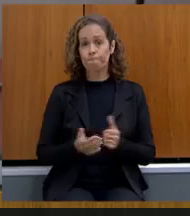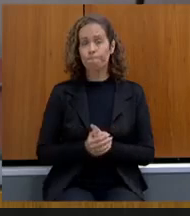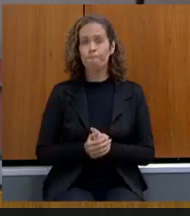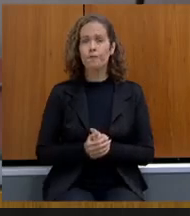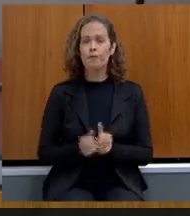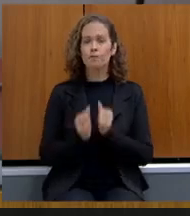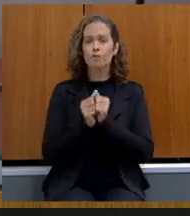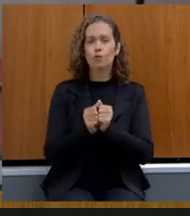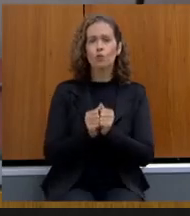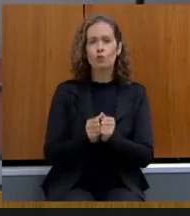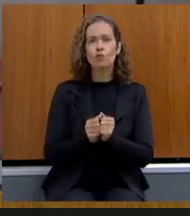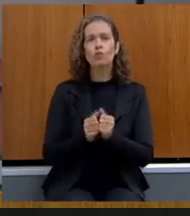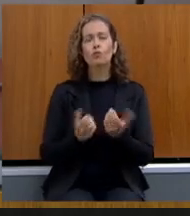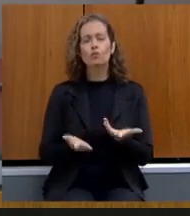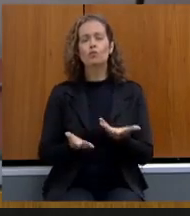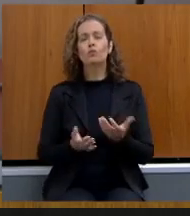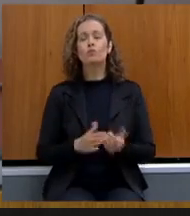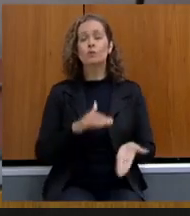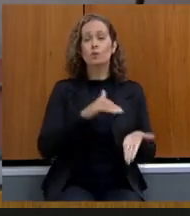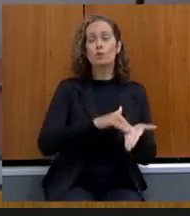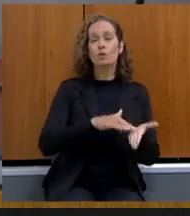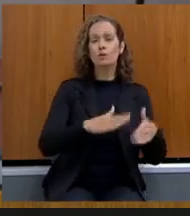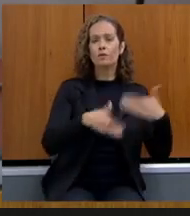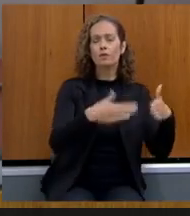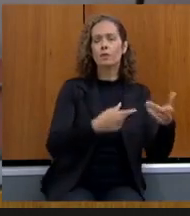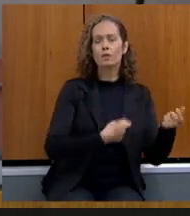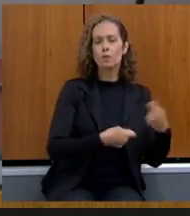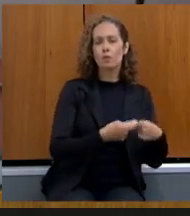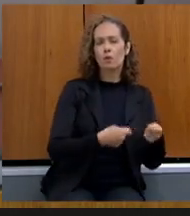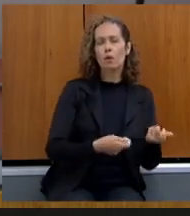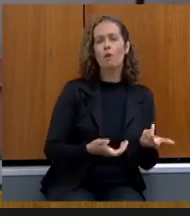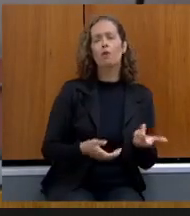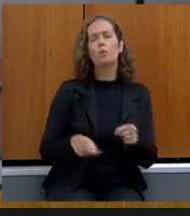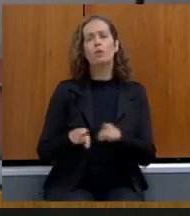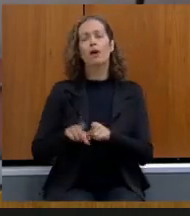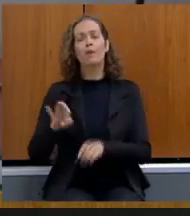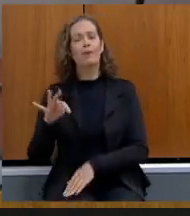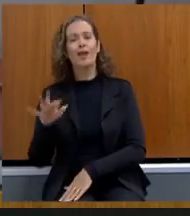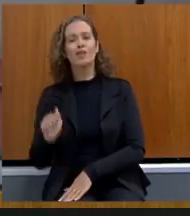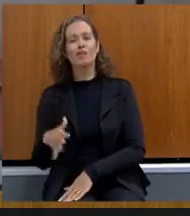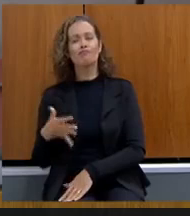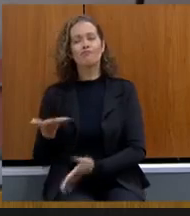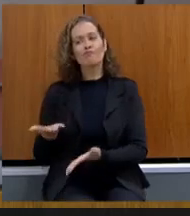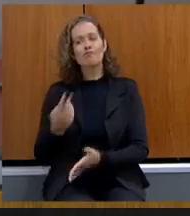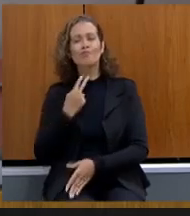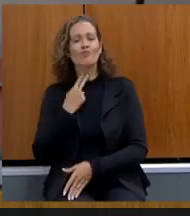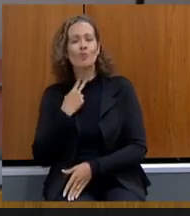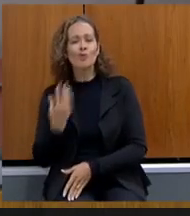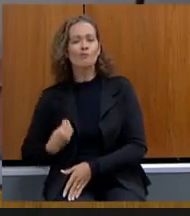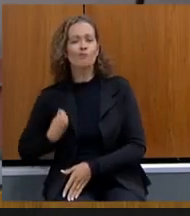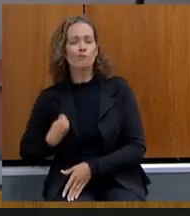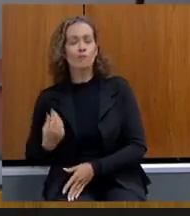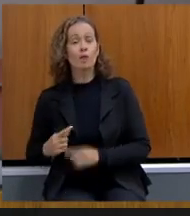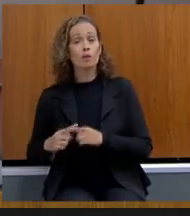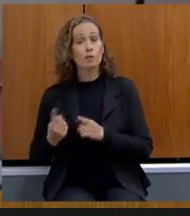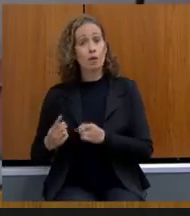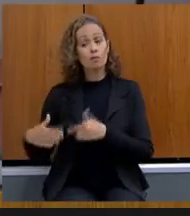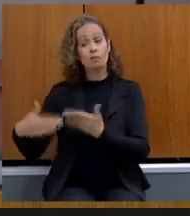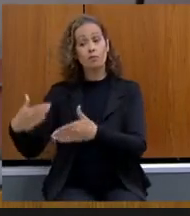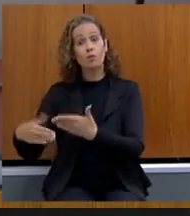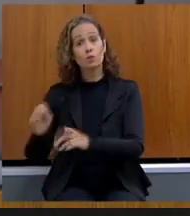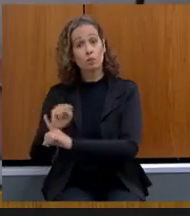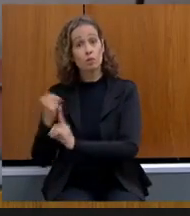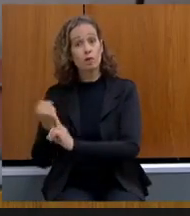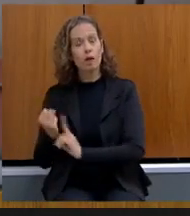você crê tá desenvolvimento econômico na ocasião a secretária a Beth não pode estar mas o subsecretário de Desenvolvimento Social e